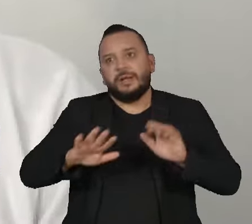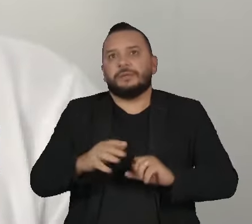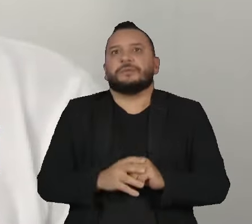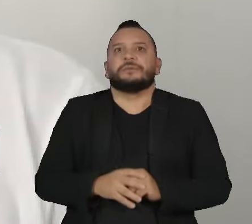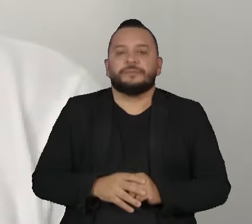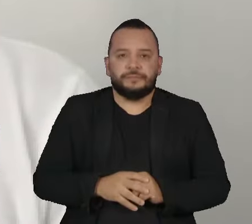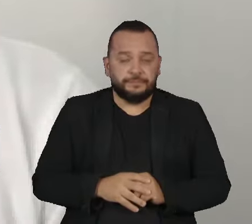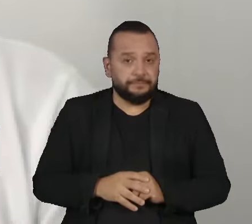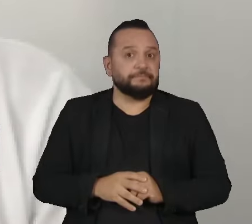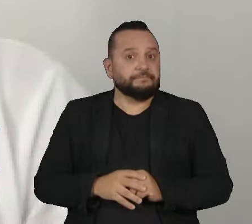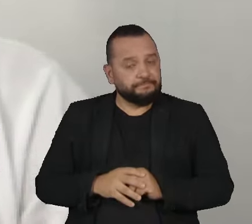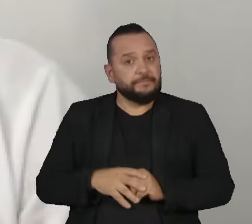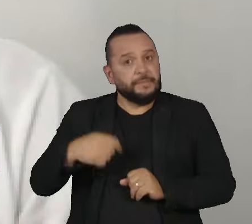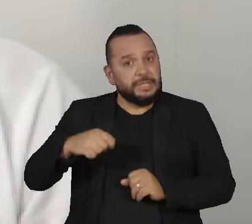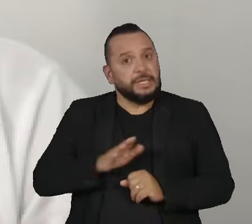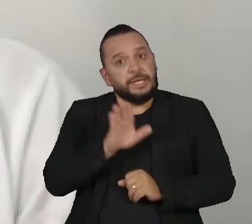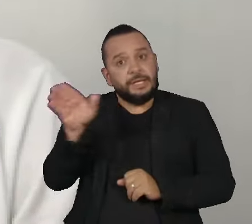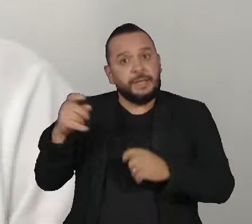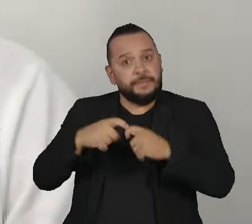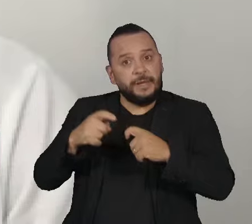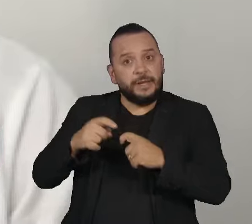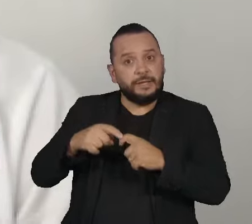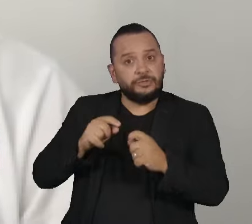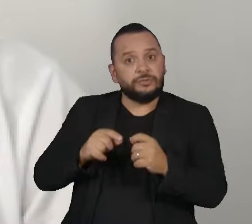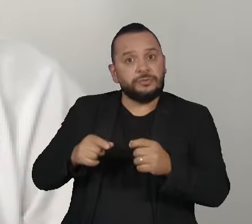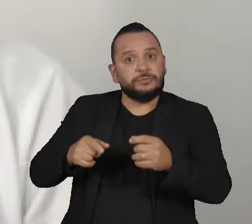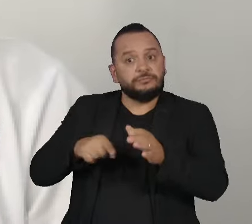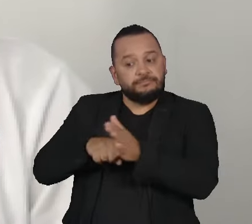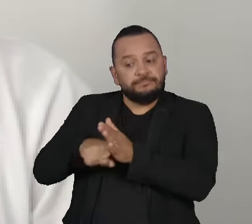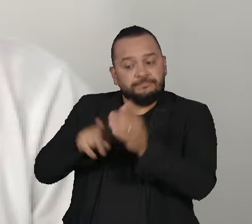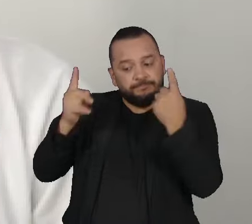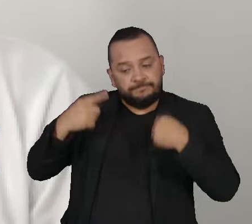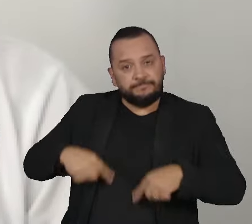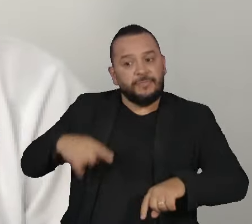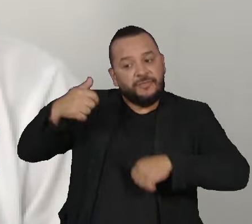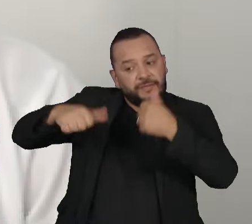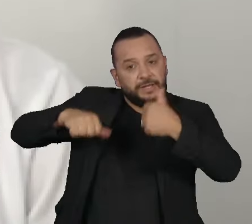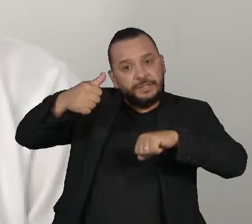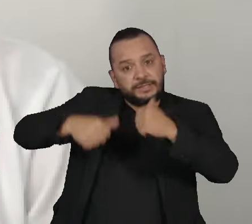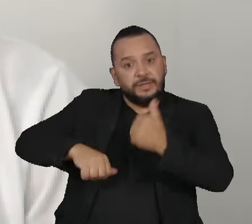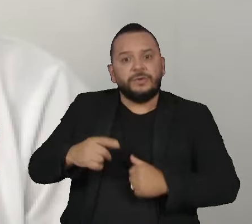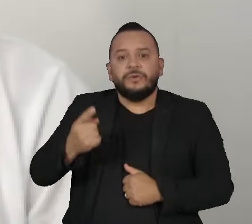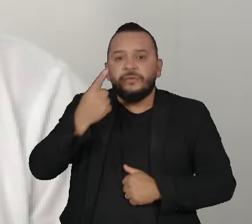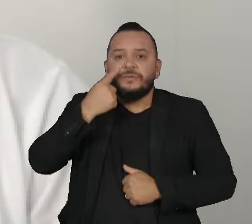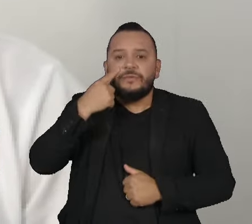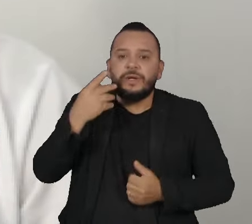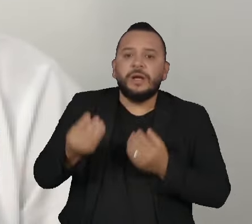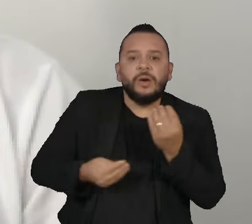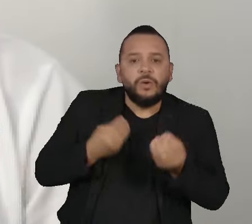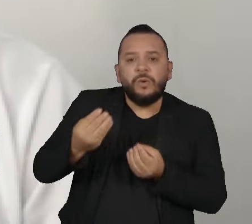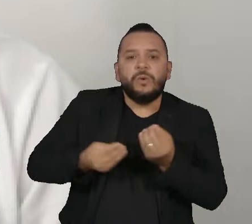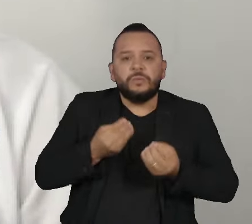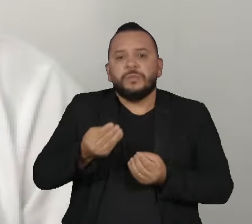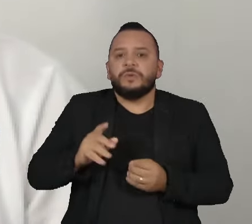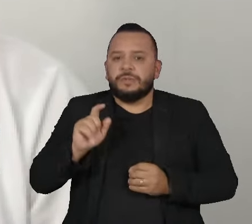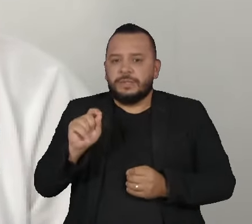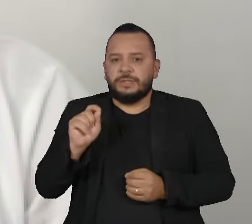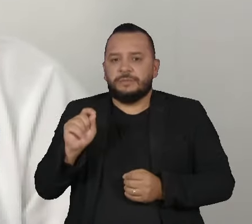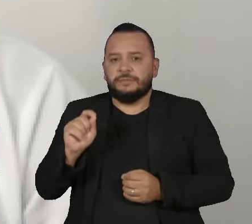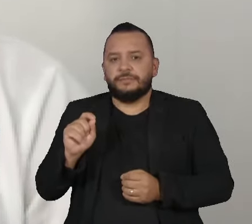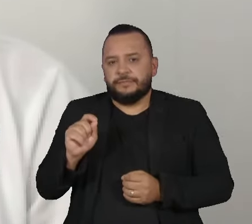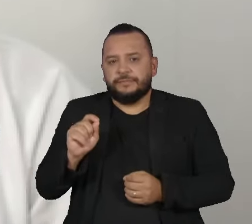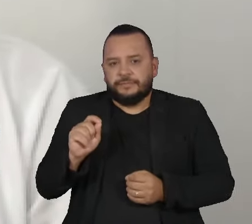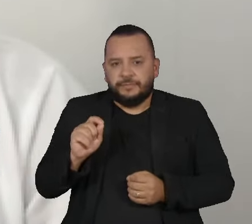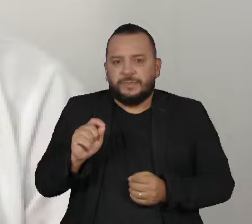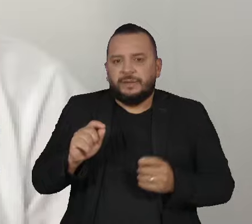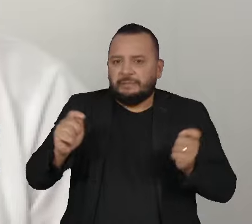boa avaliação inicial, ela é muito importante para detectar exatamente quais seriam